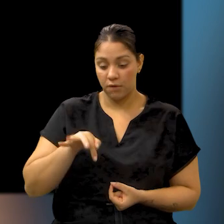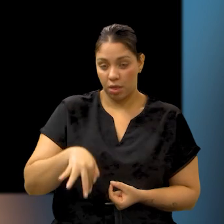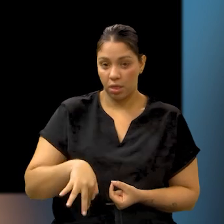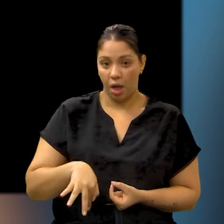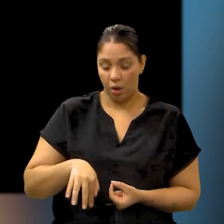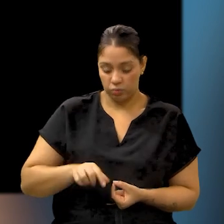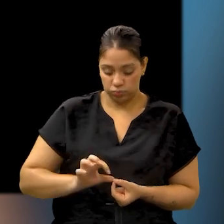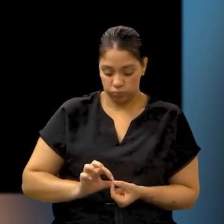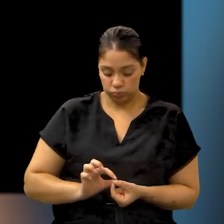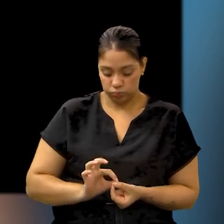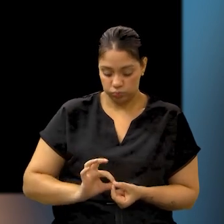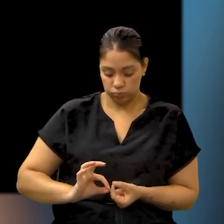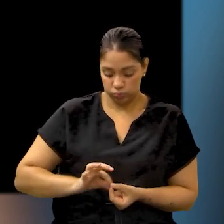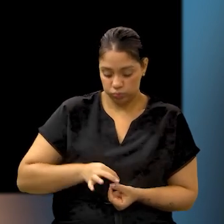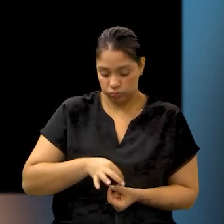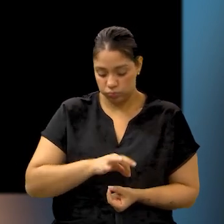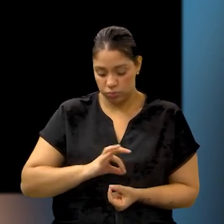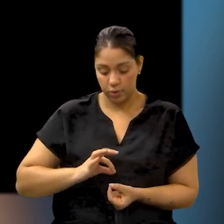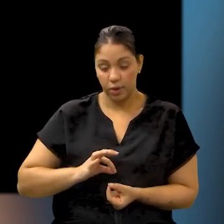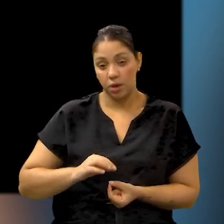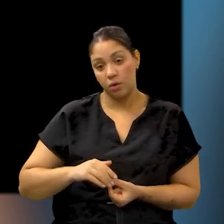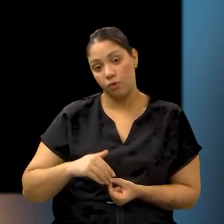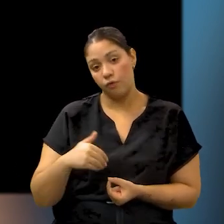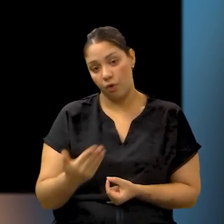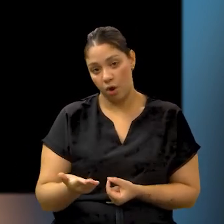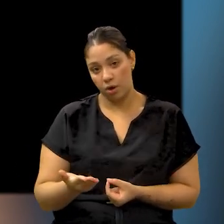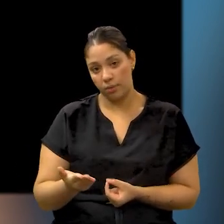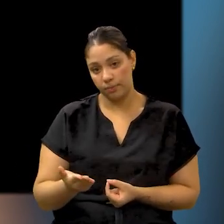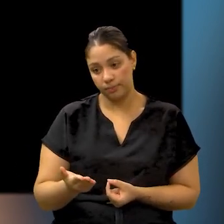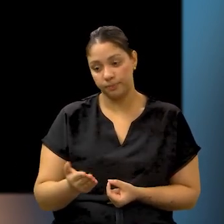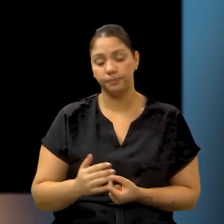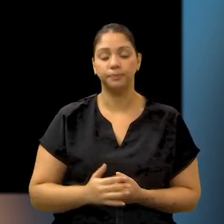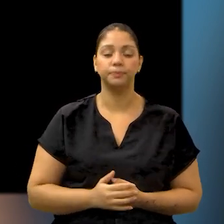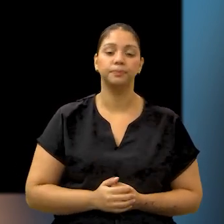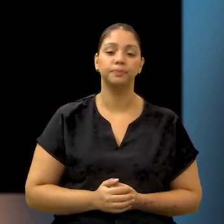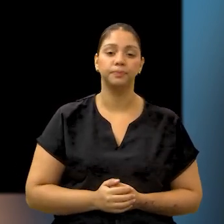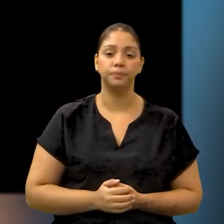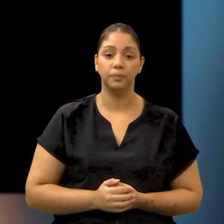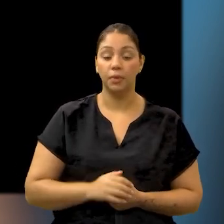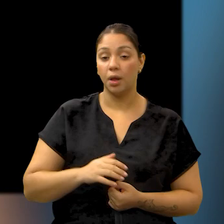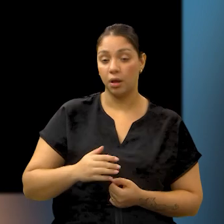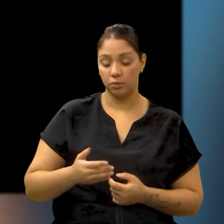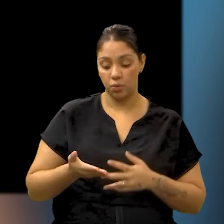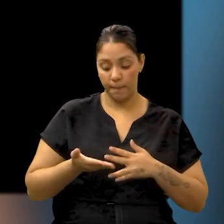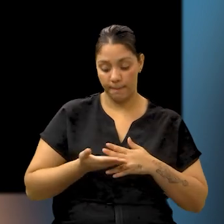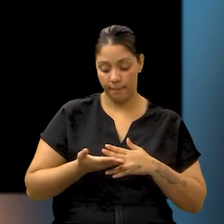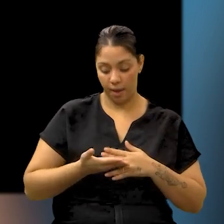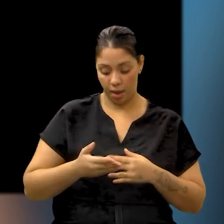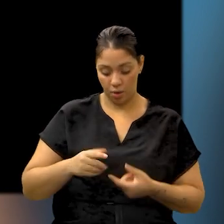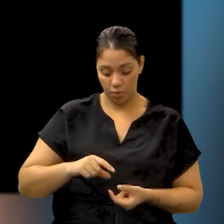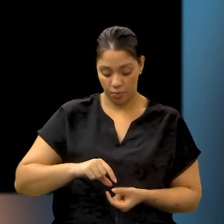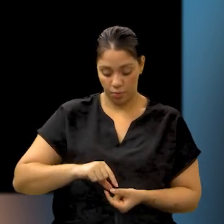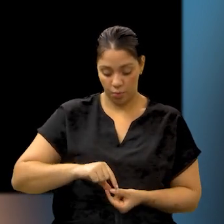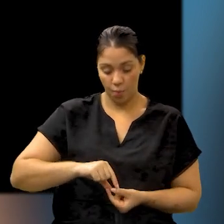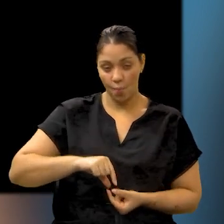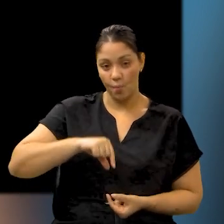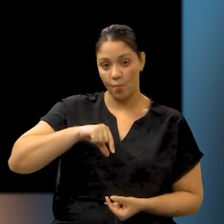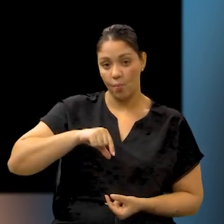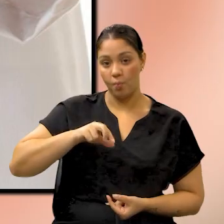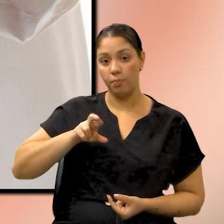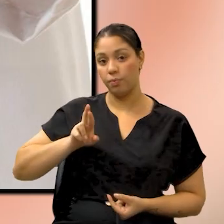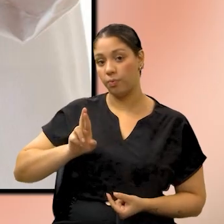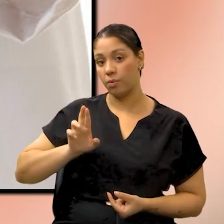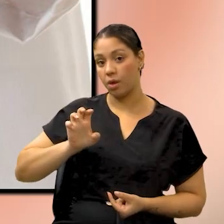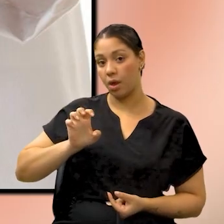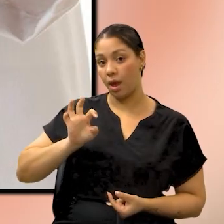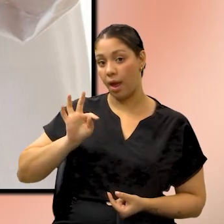porção final do intestino com o meio ambiente. A porção intermediária, que é o nosso reto,